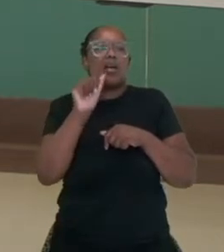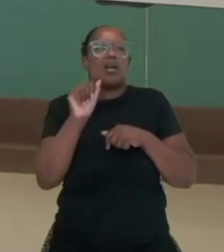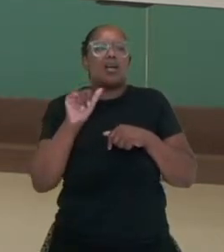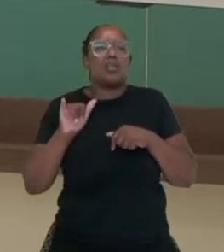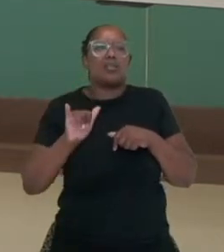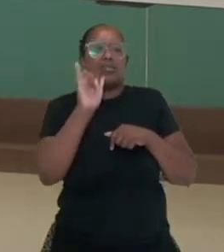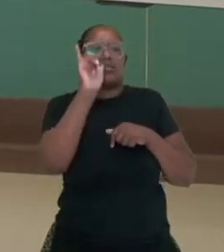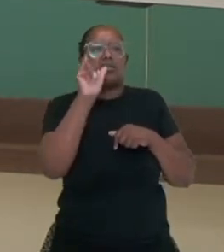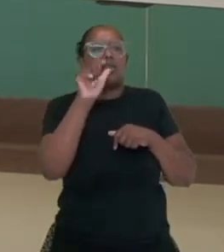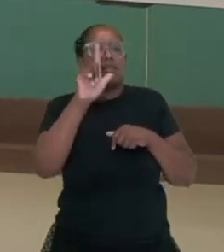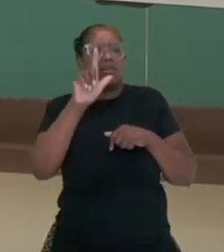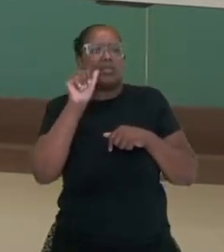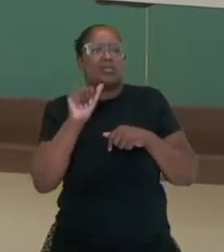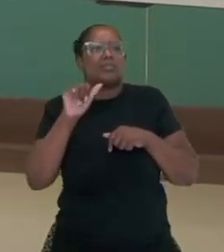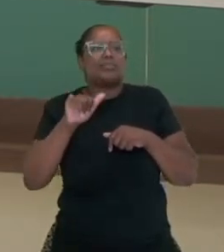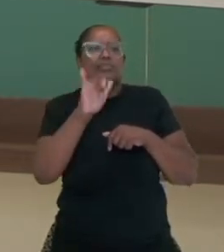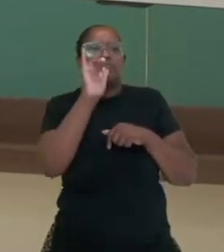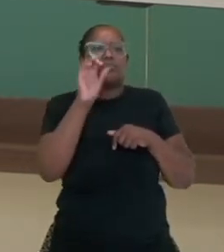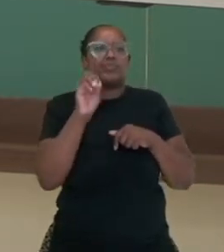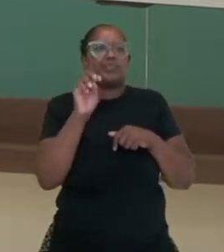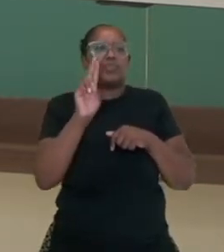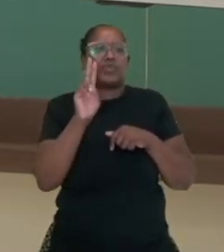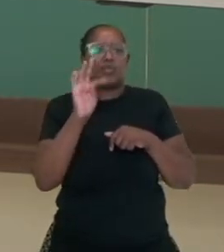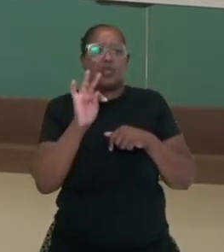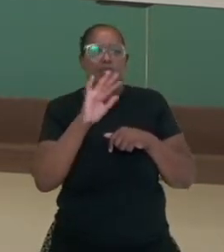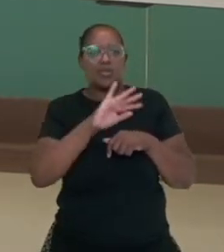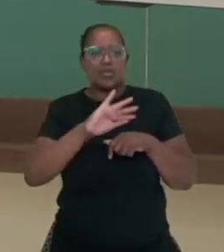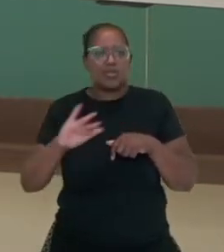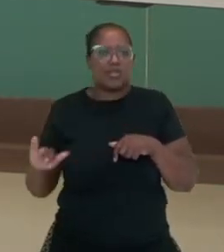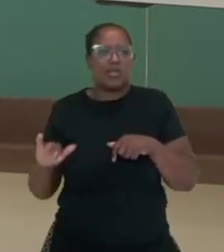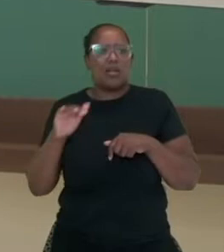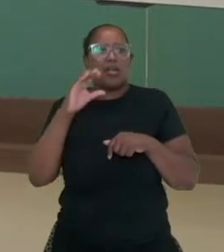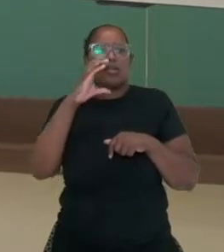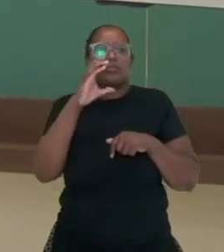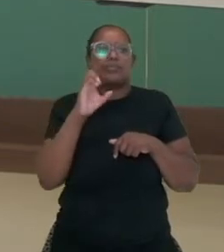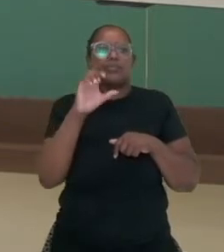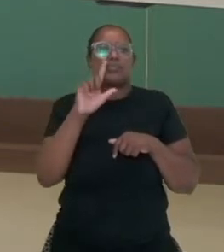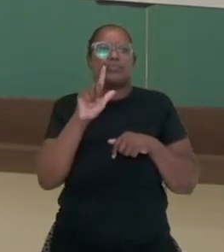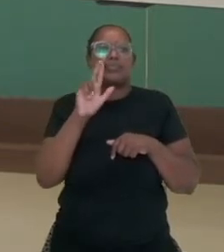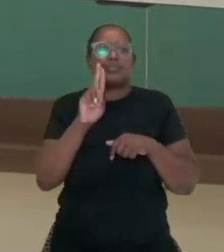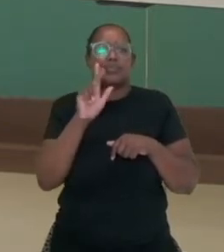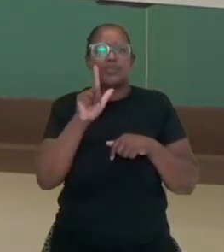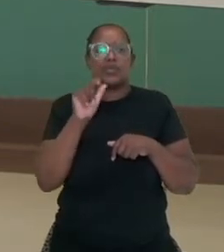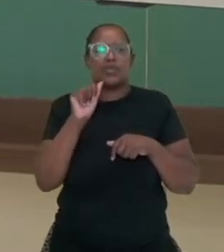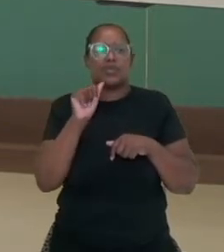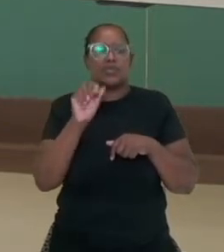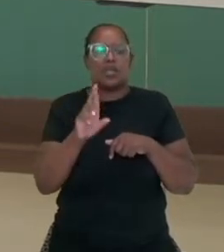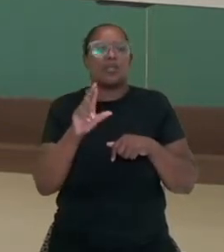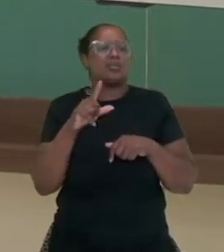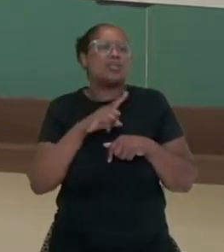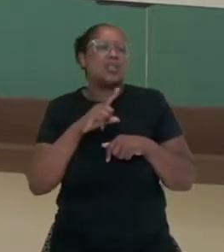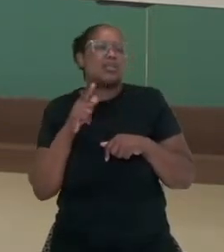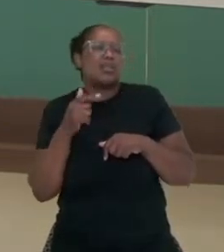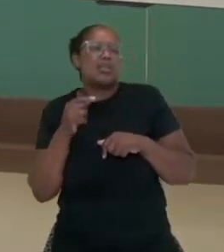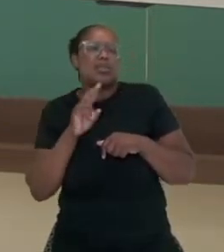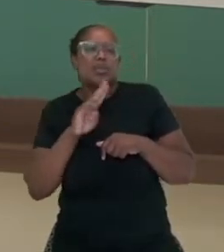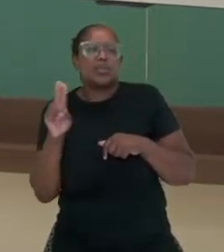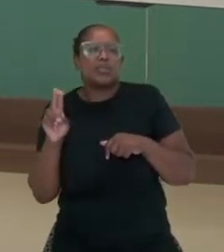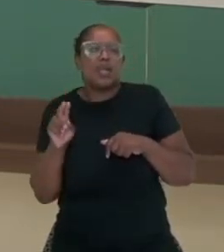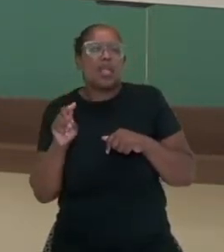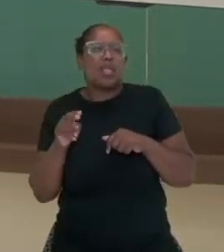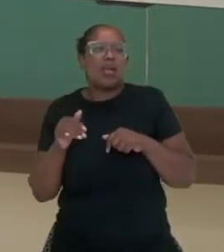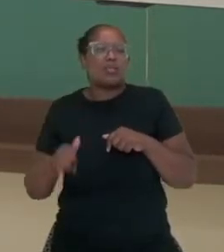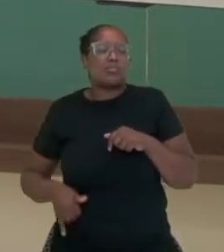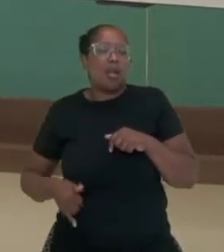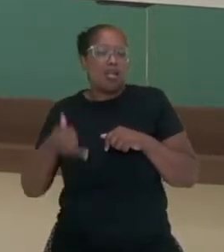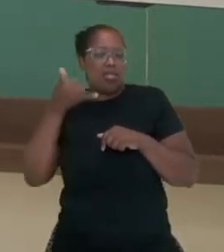disso, os aparelhos que operam nesse tipo de rede sem fio passaram a se chamar de telefones celulares, mas na verdade